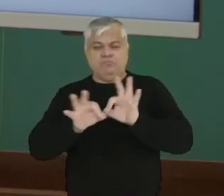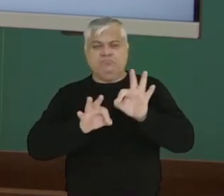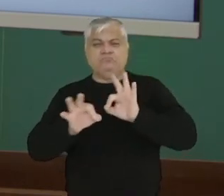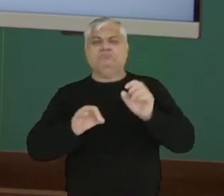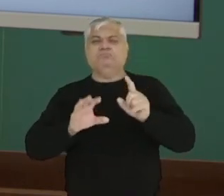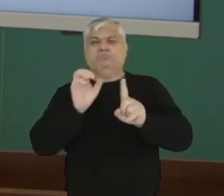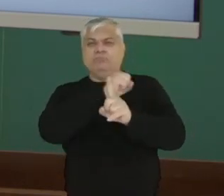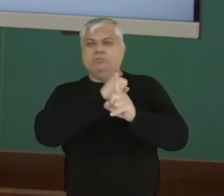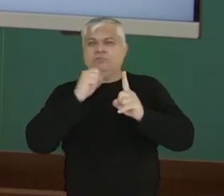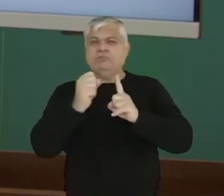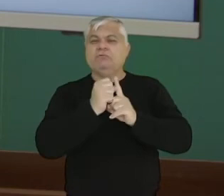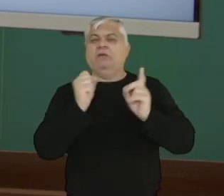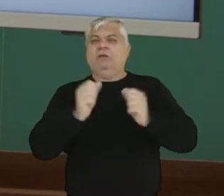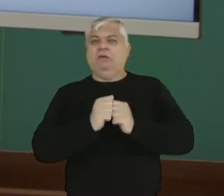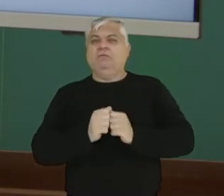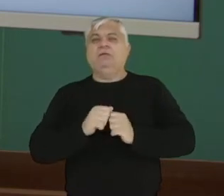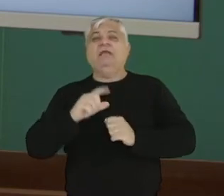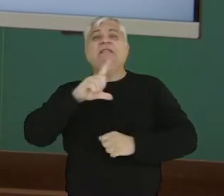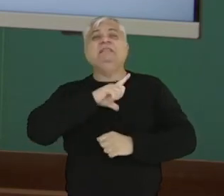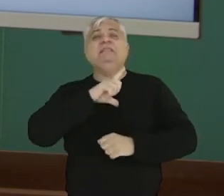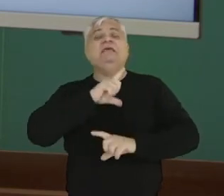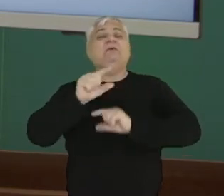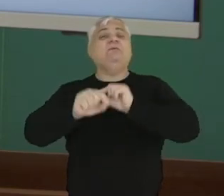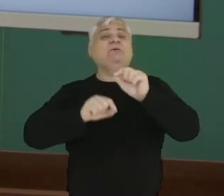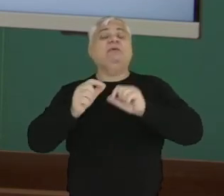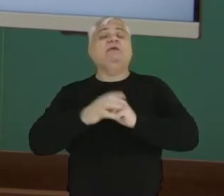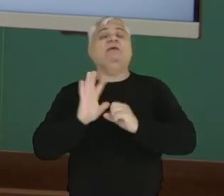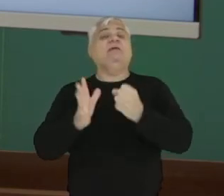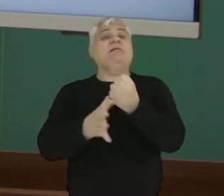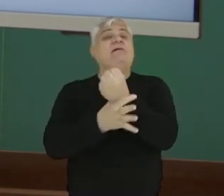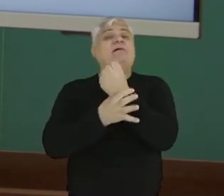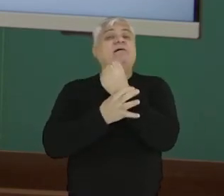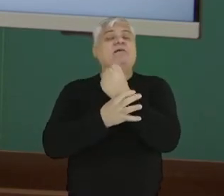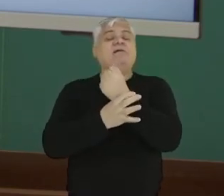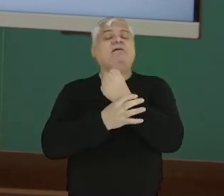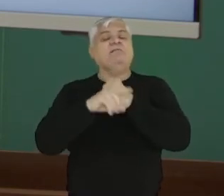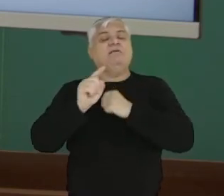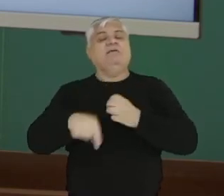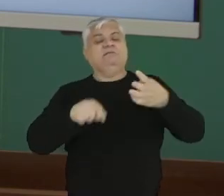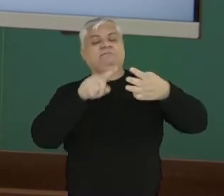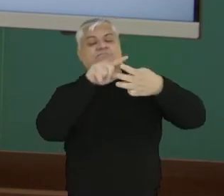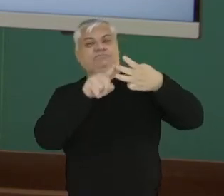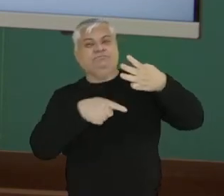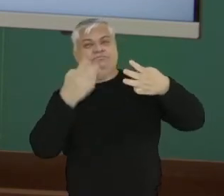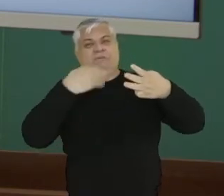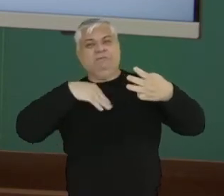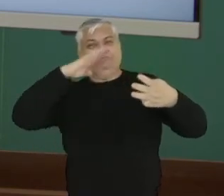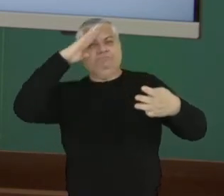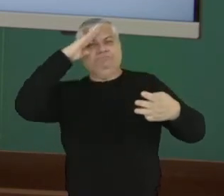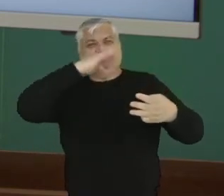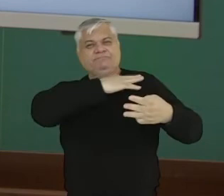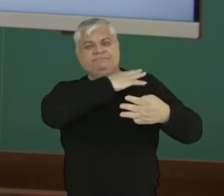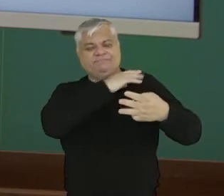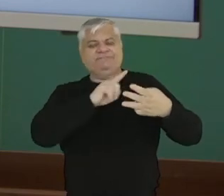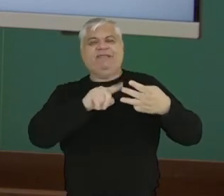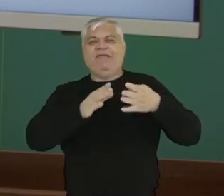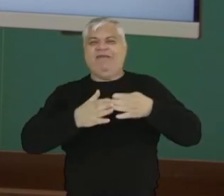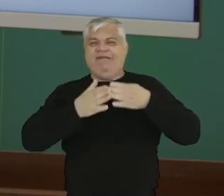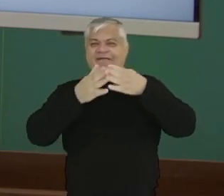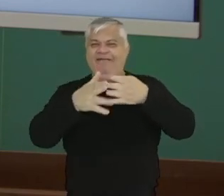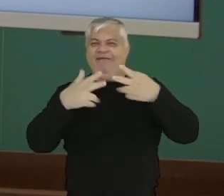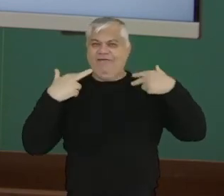tem à disposição, né, para essa garantia as Forças Armadas do Brasil, né? Durante o período